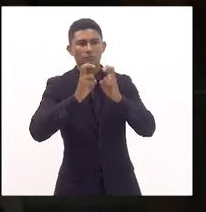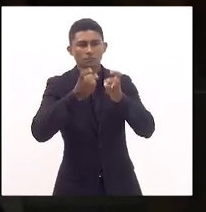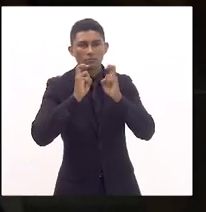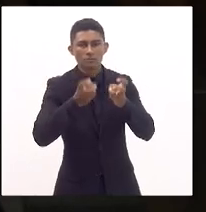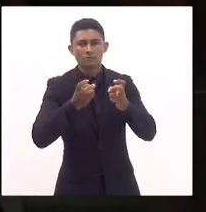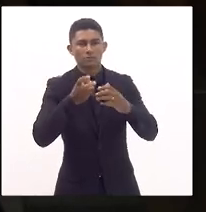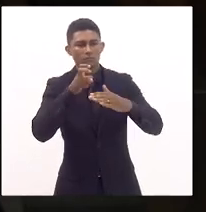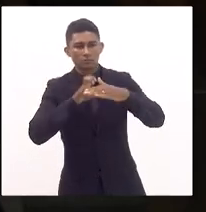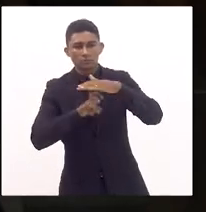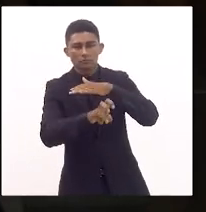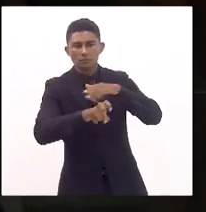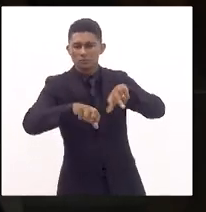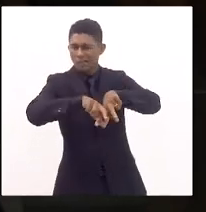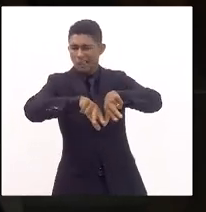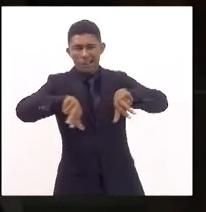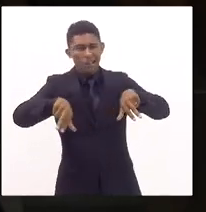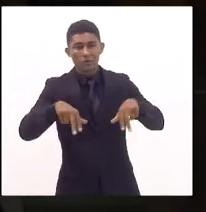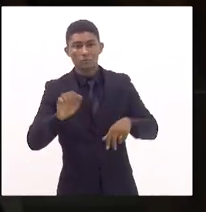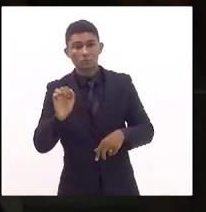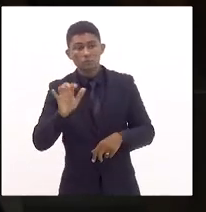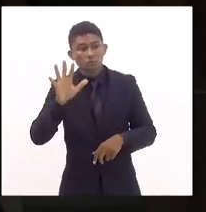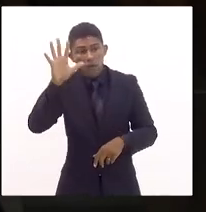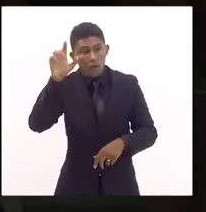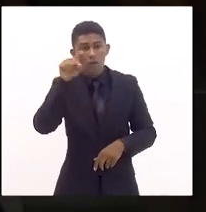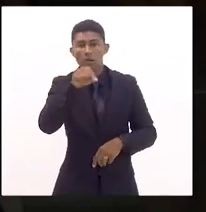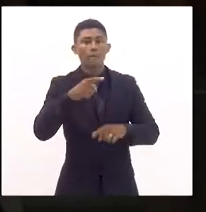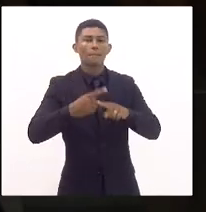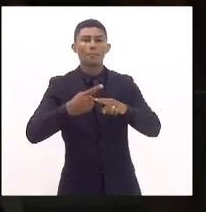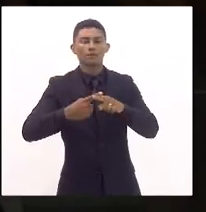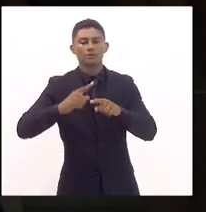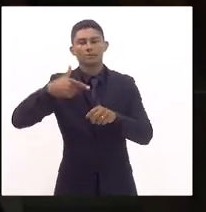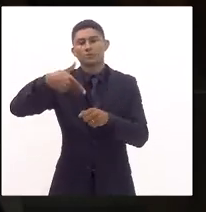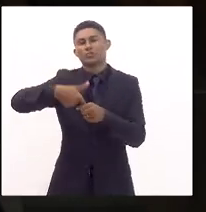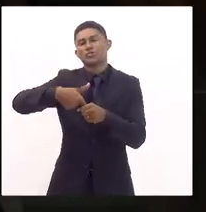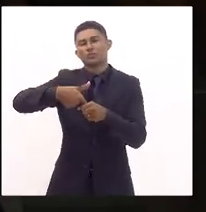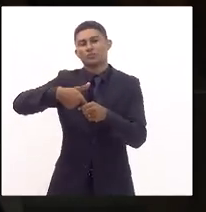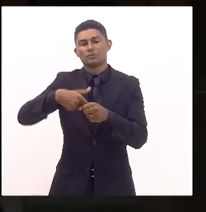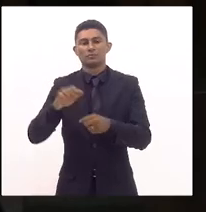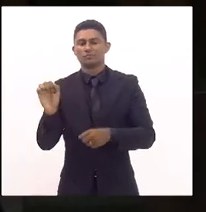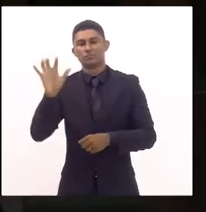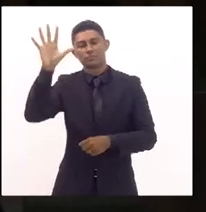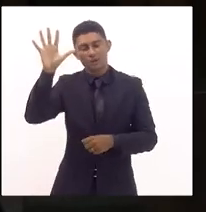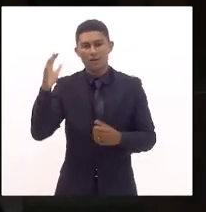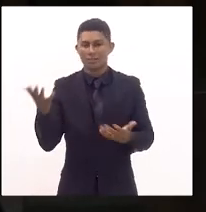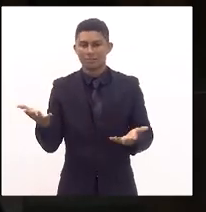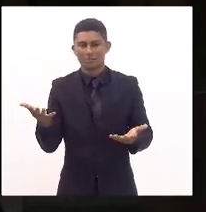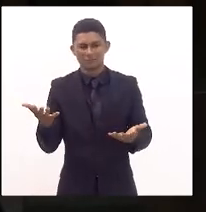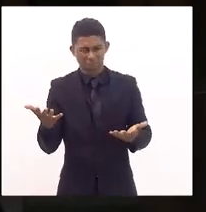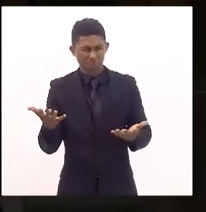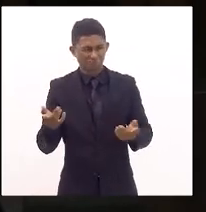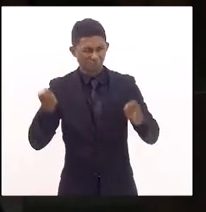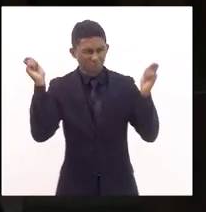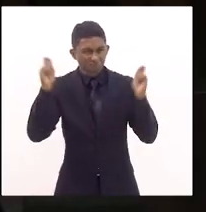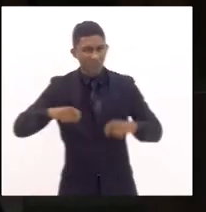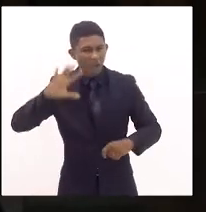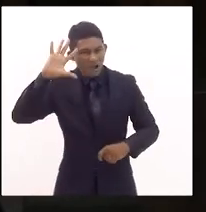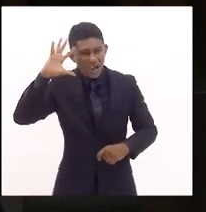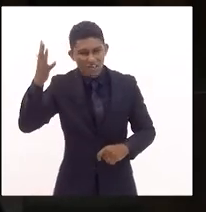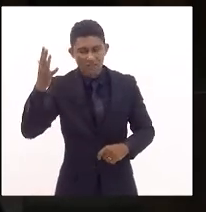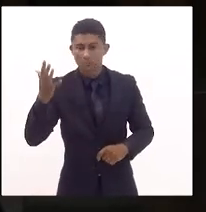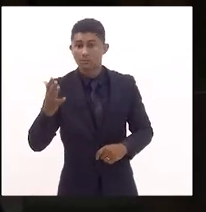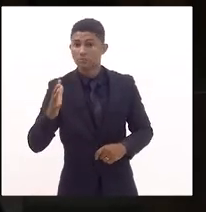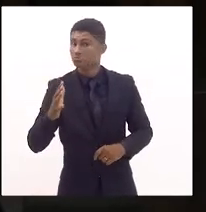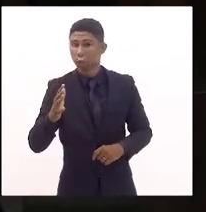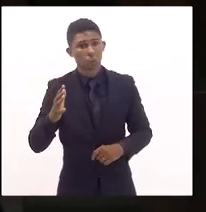está sendo inflado pelo preço dos combustíveis. Esta não é a saída. E o Congresso